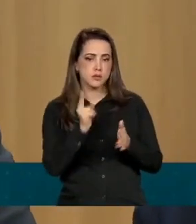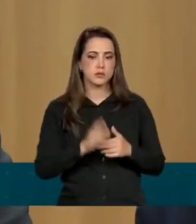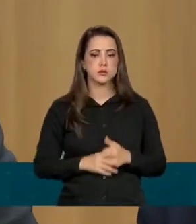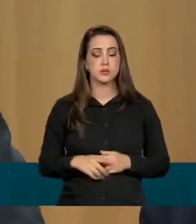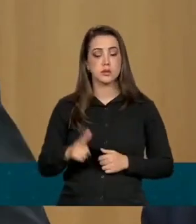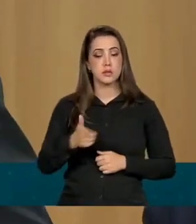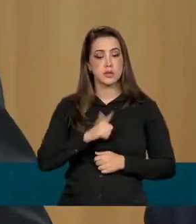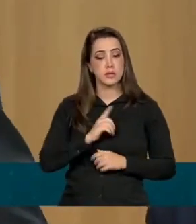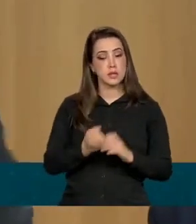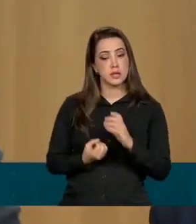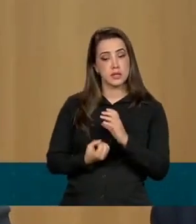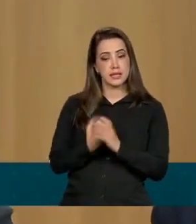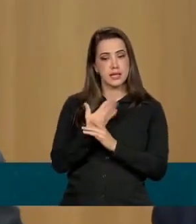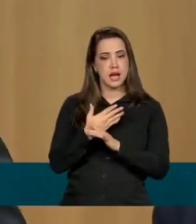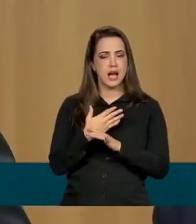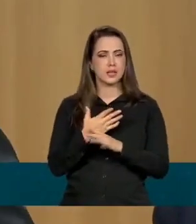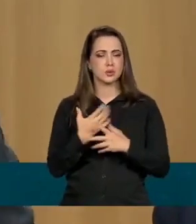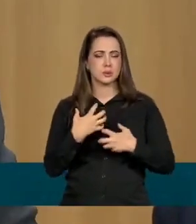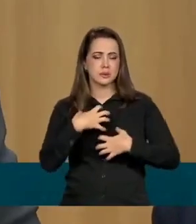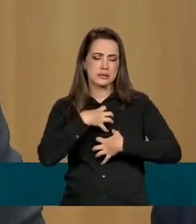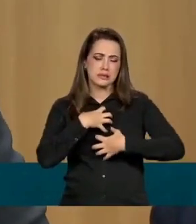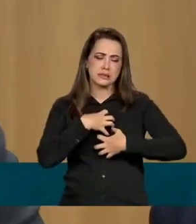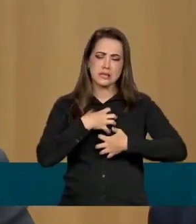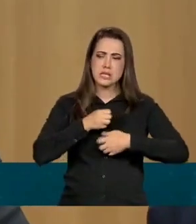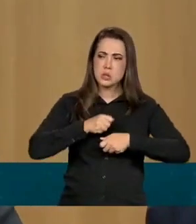que tem gerado uma epidemia